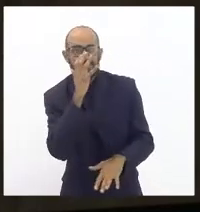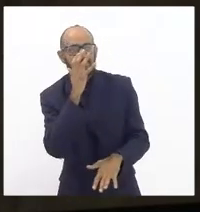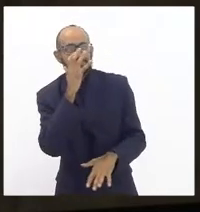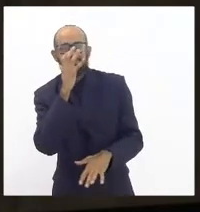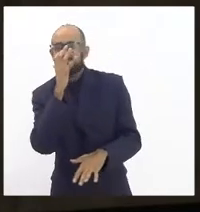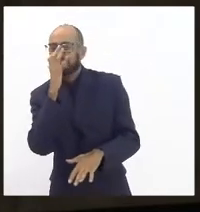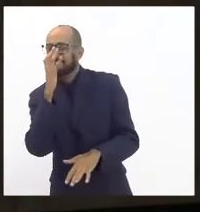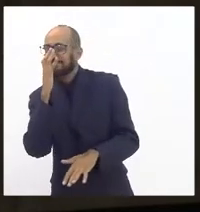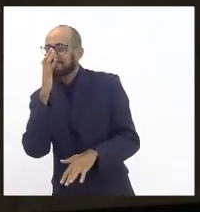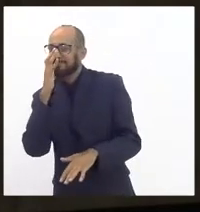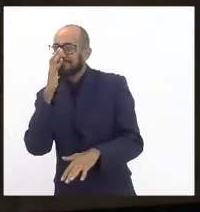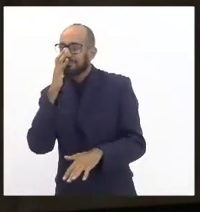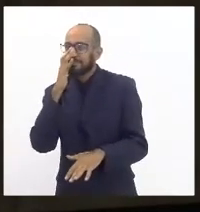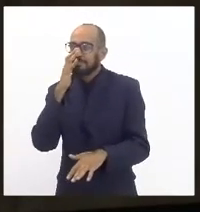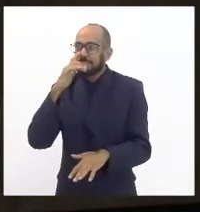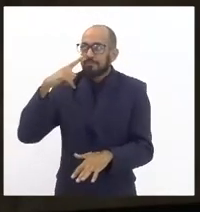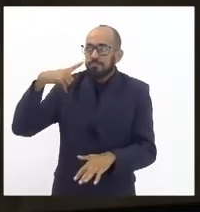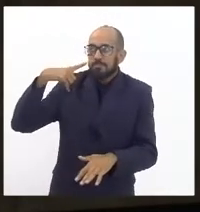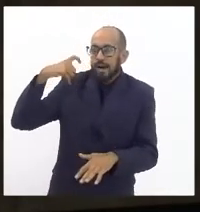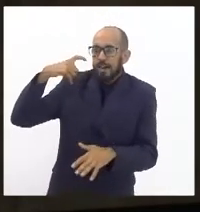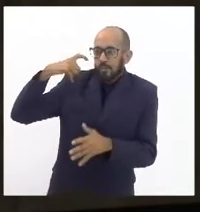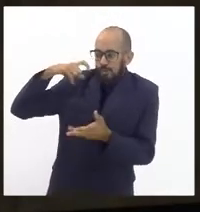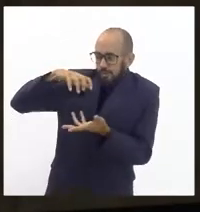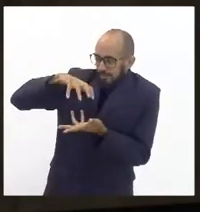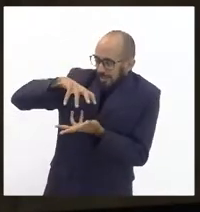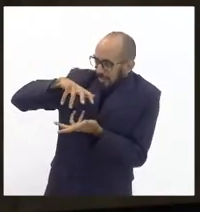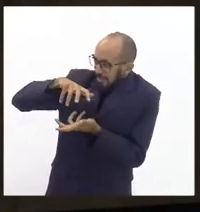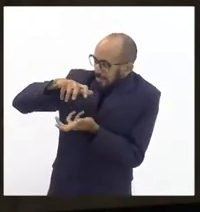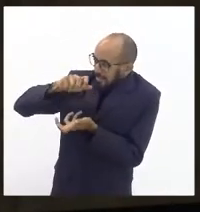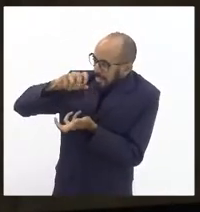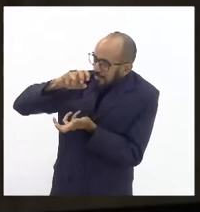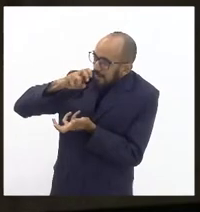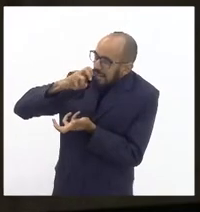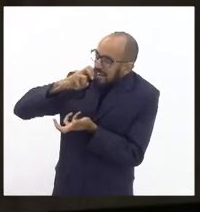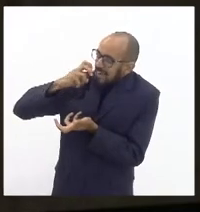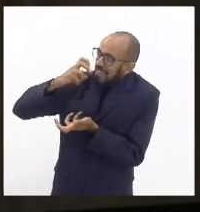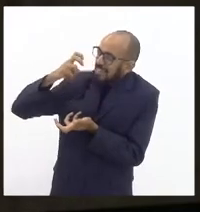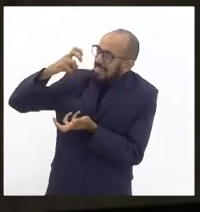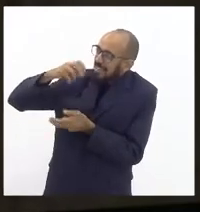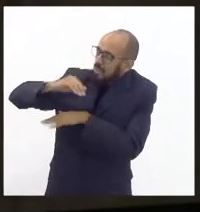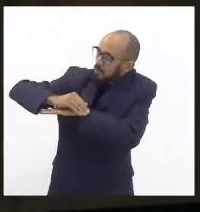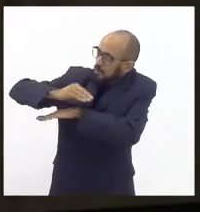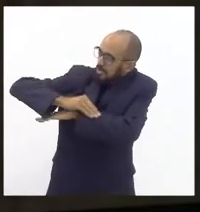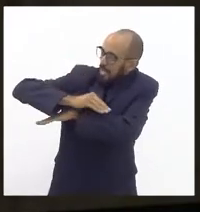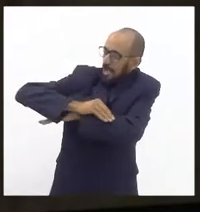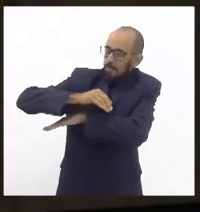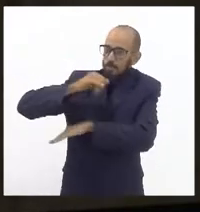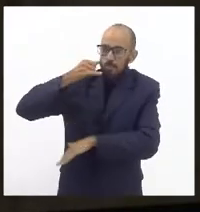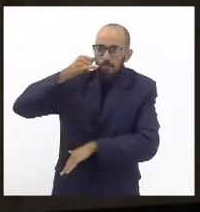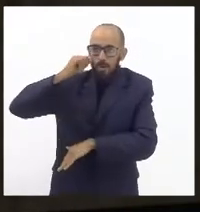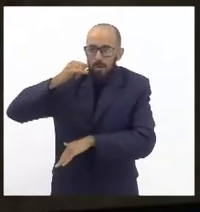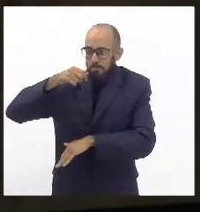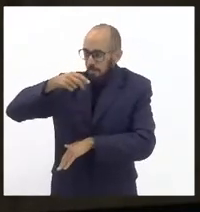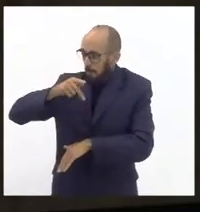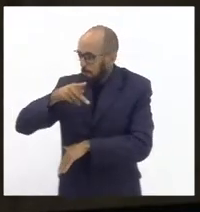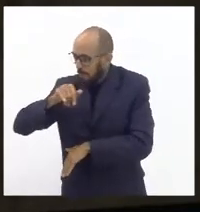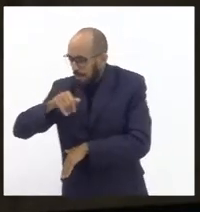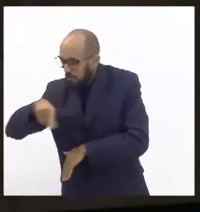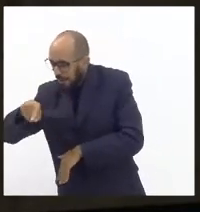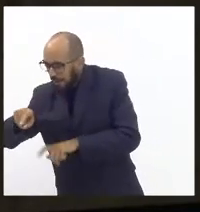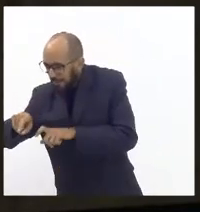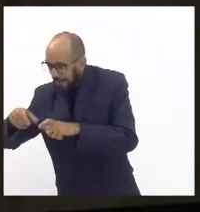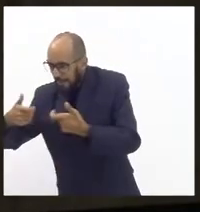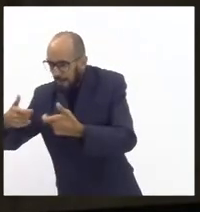e em ronco que aterra berra o sapo-boi meu pai foi a Guerra Não foi foi não foi